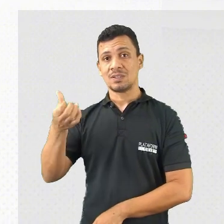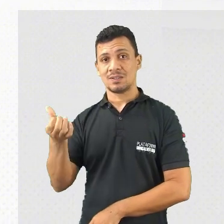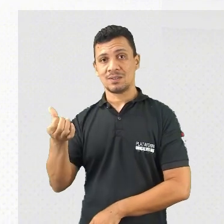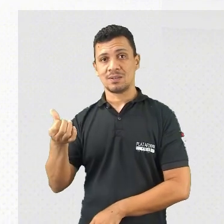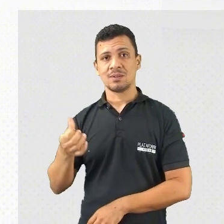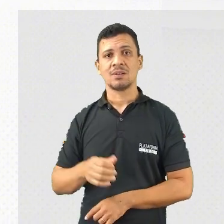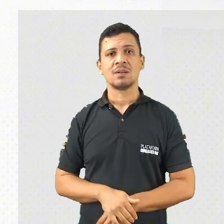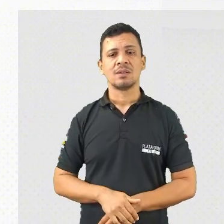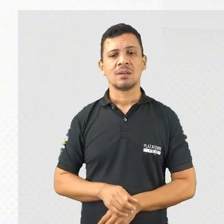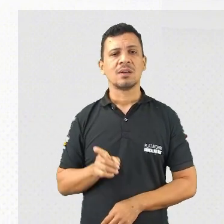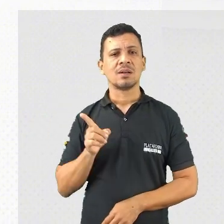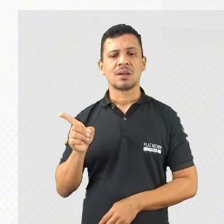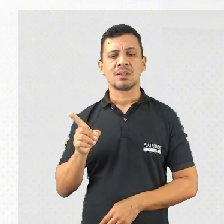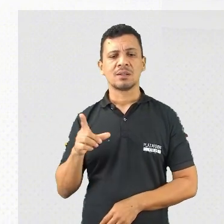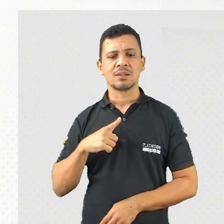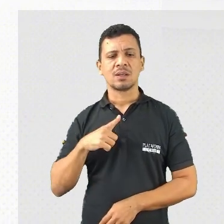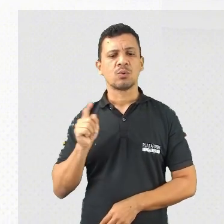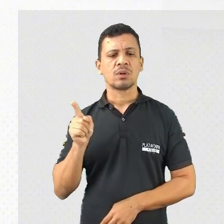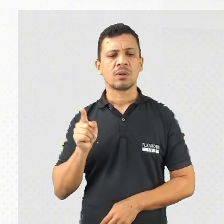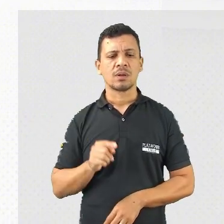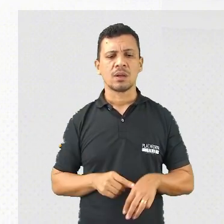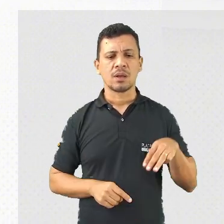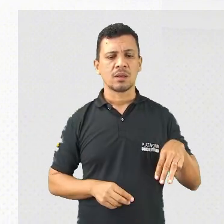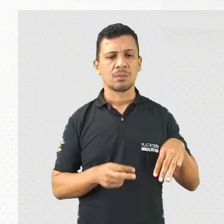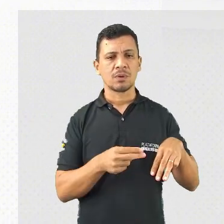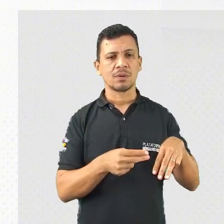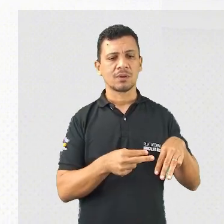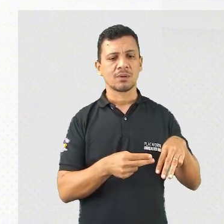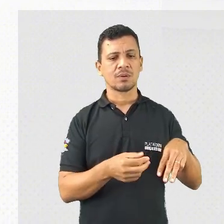aqui que nosso montante vai ser igual a